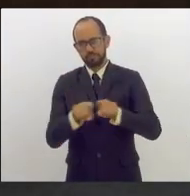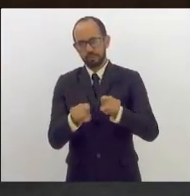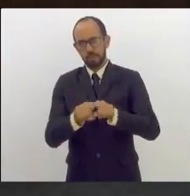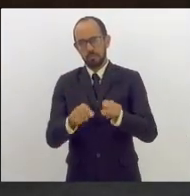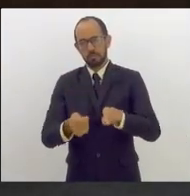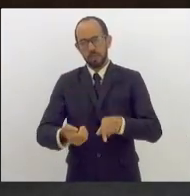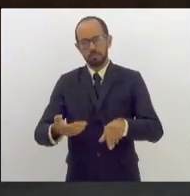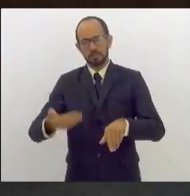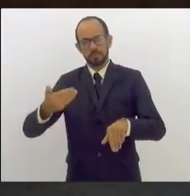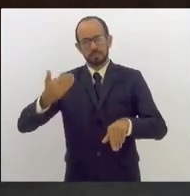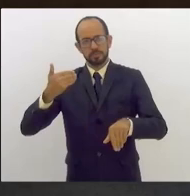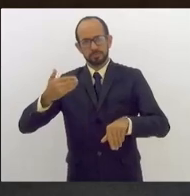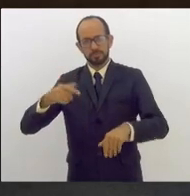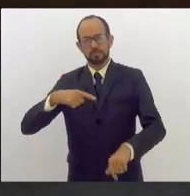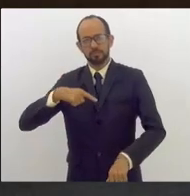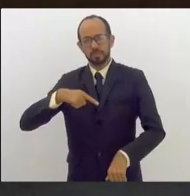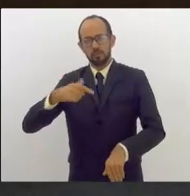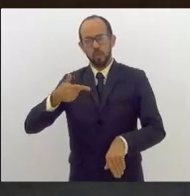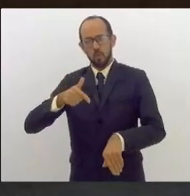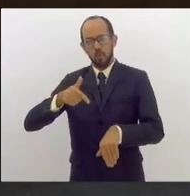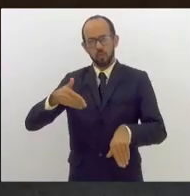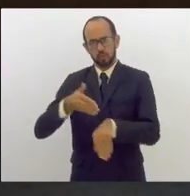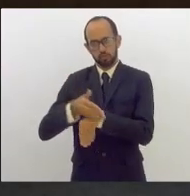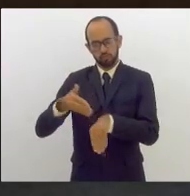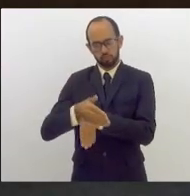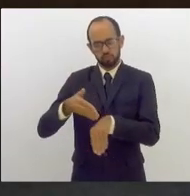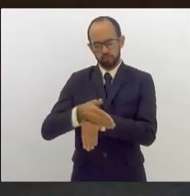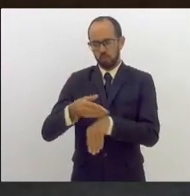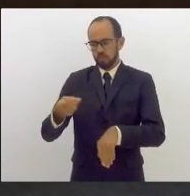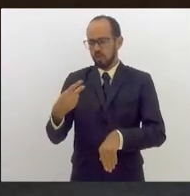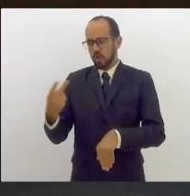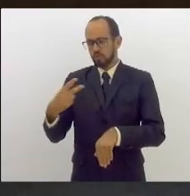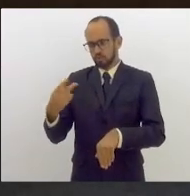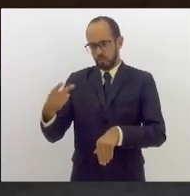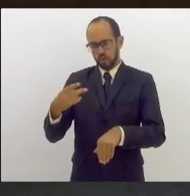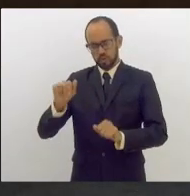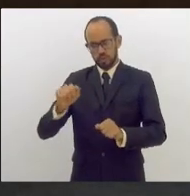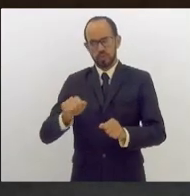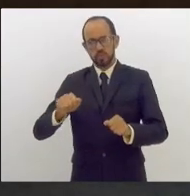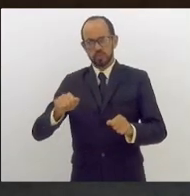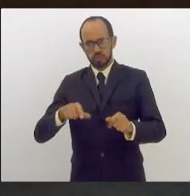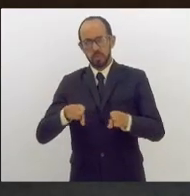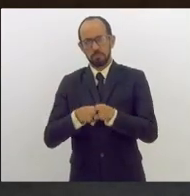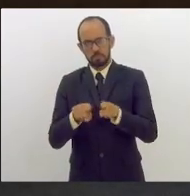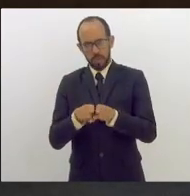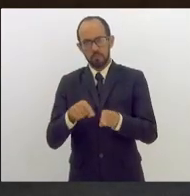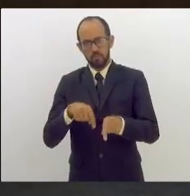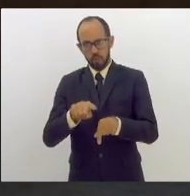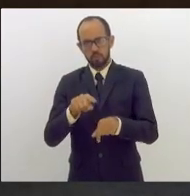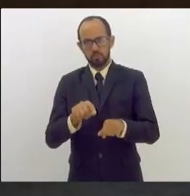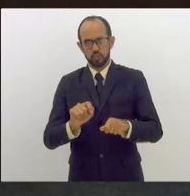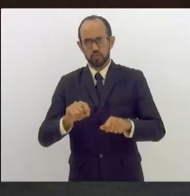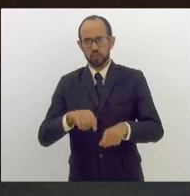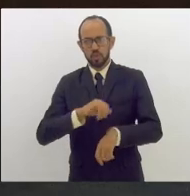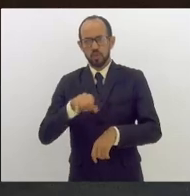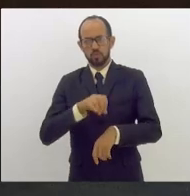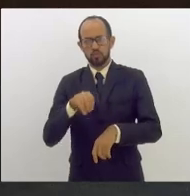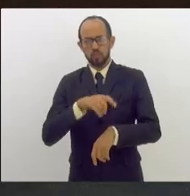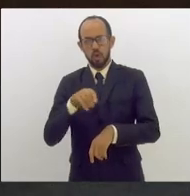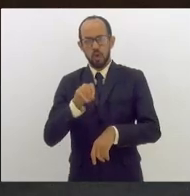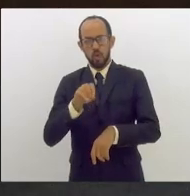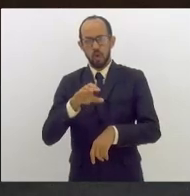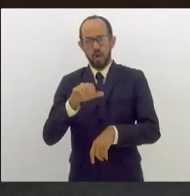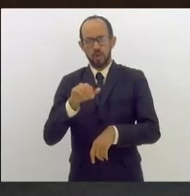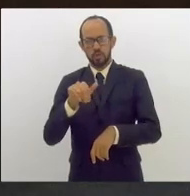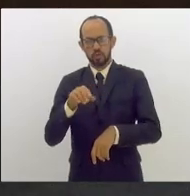ocupação no qual eu e vossa excelência estivermos presentes acompanhando a ocupação João Cândido é que se desdobrou numa mesa